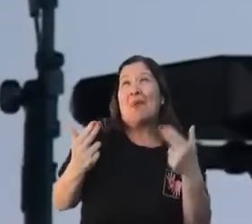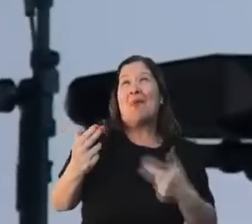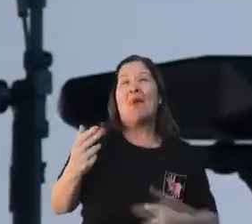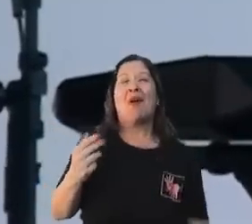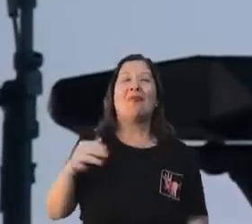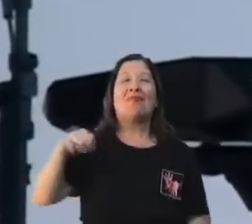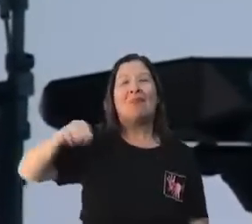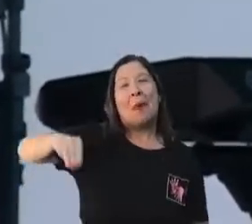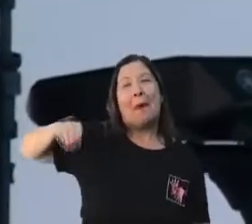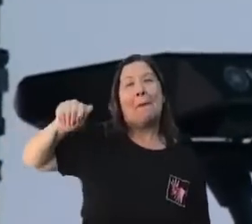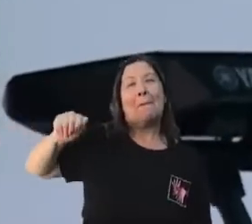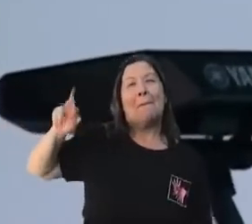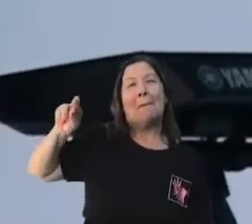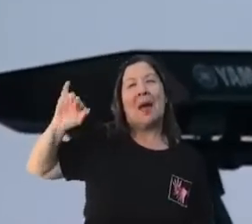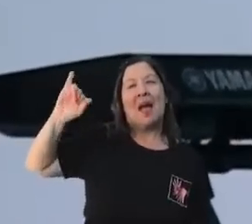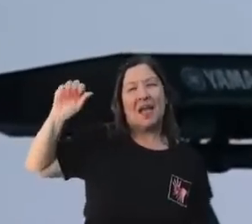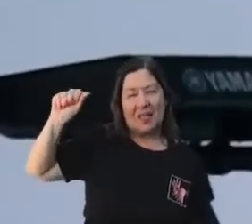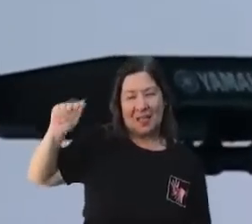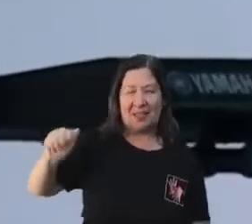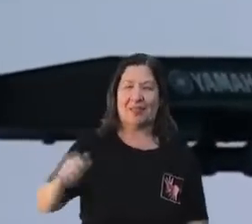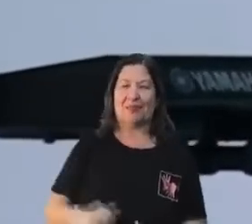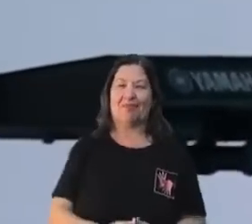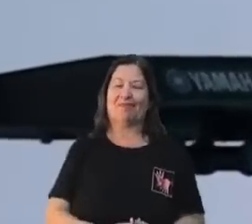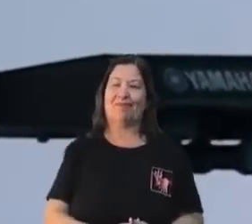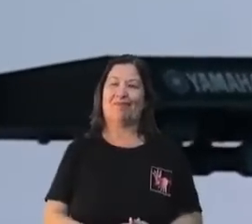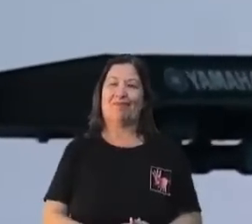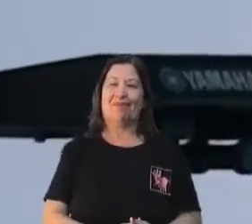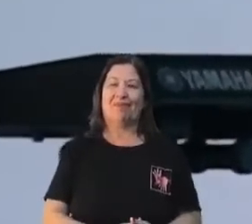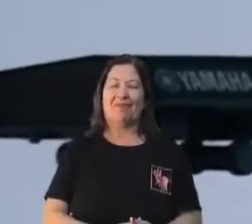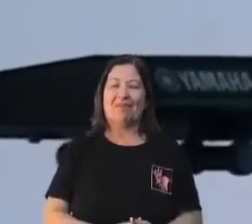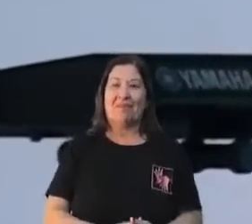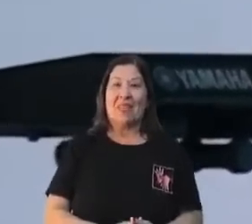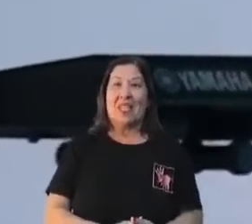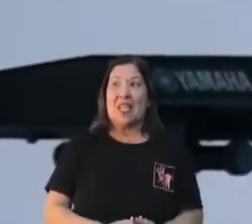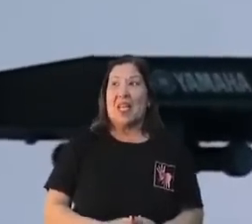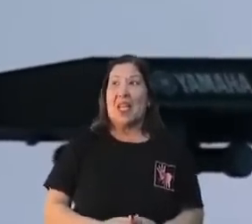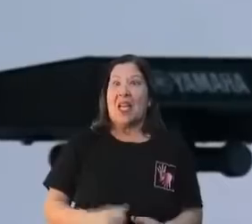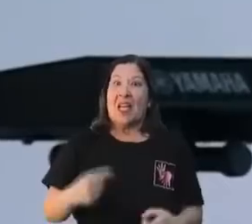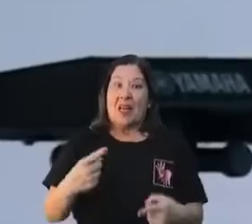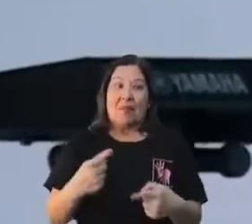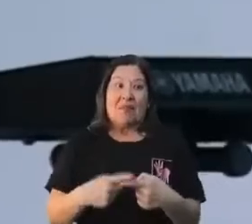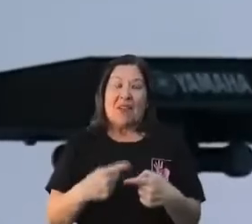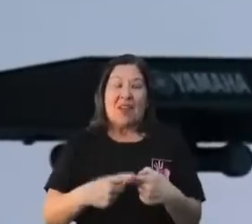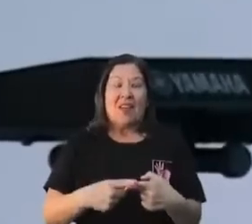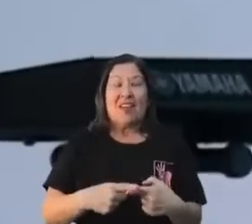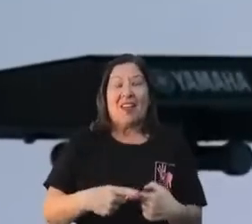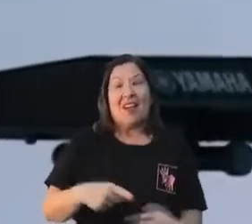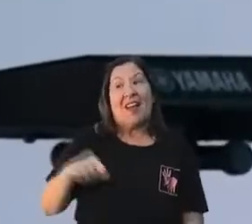Para você entender esse texto, só pode entendê-lo dentro do contexto da cultura judaica.